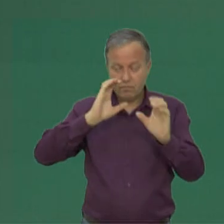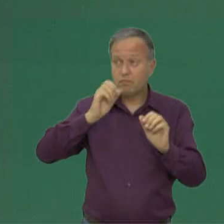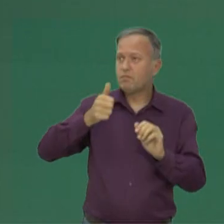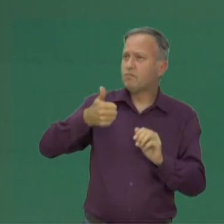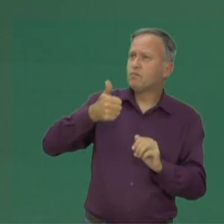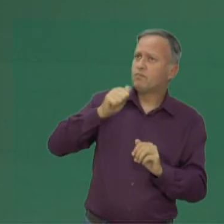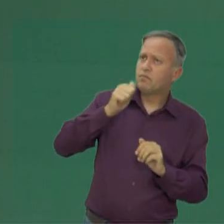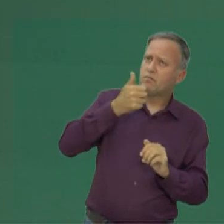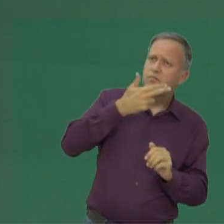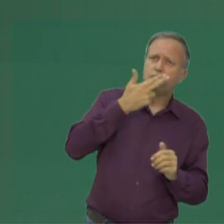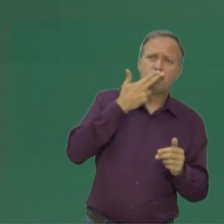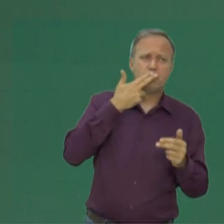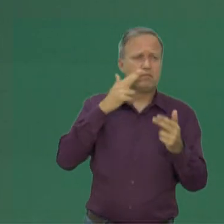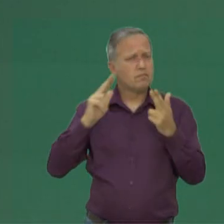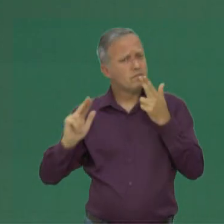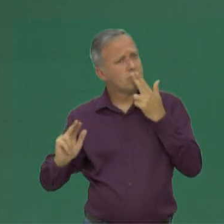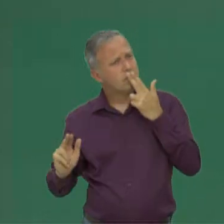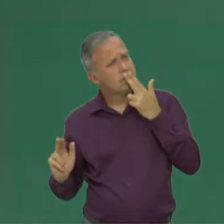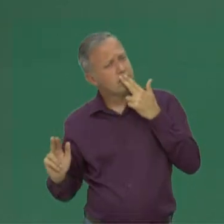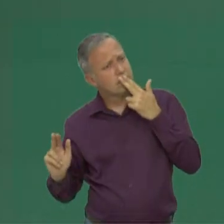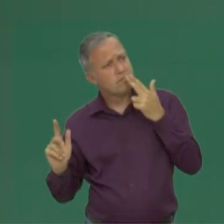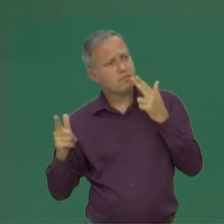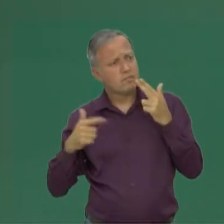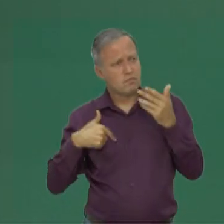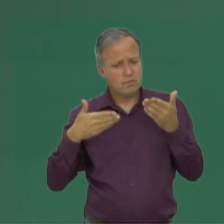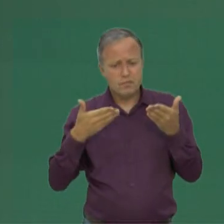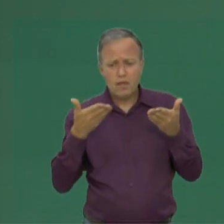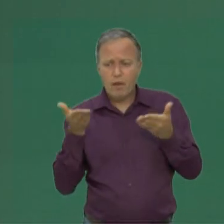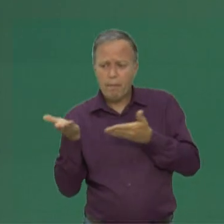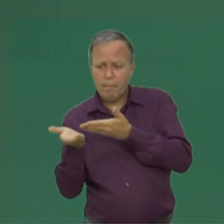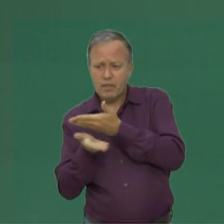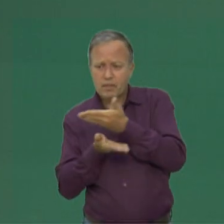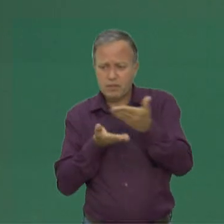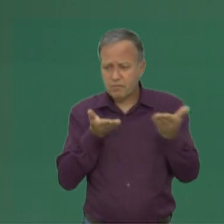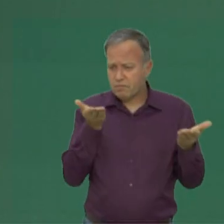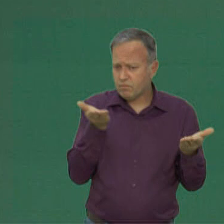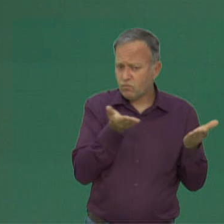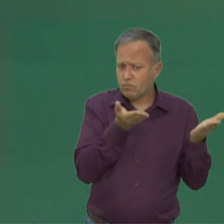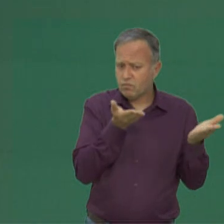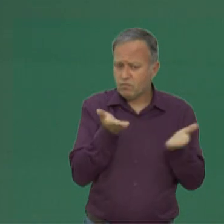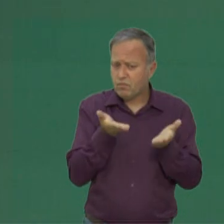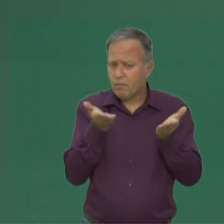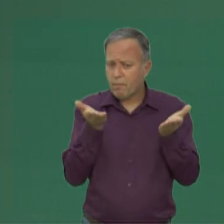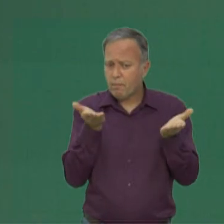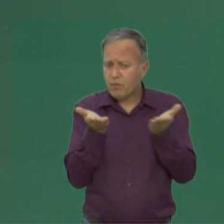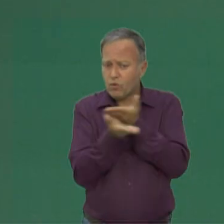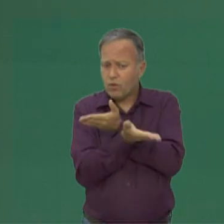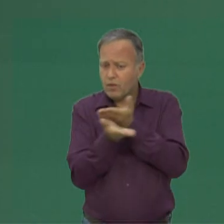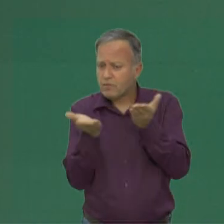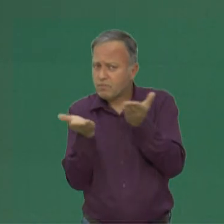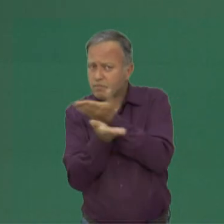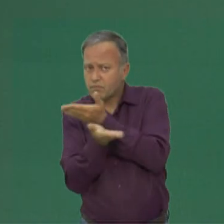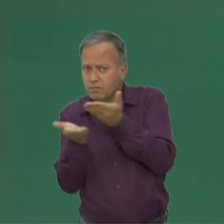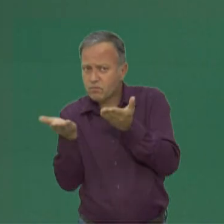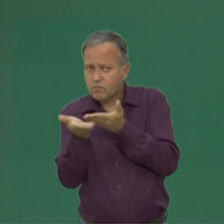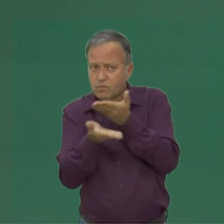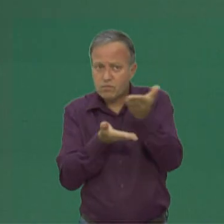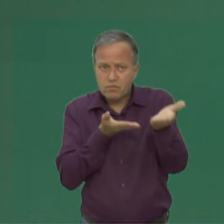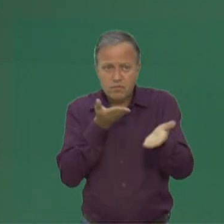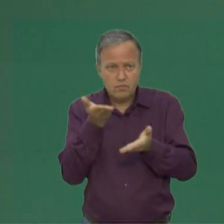beber, fumar, e passando esses objetos de boca em boca.